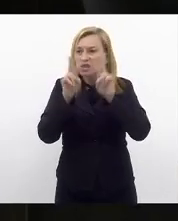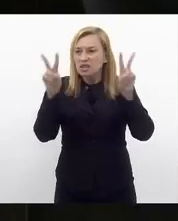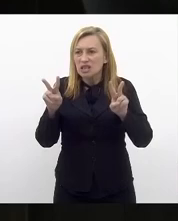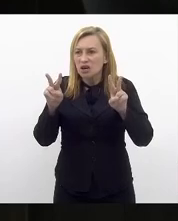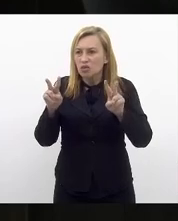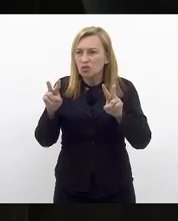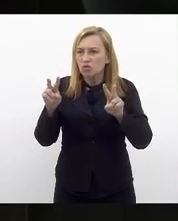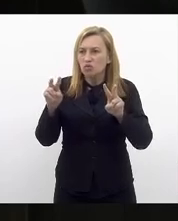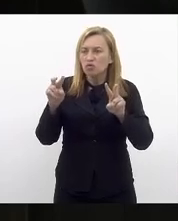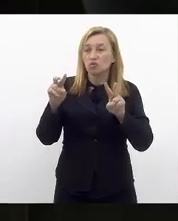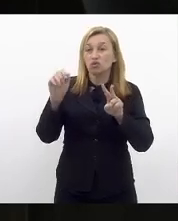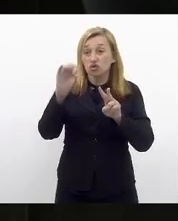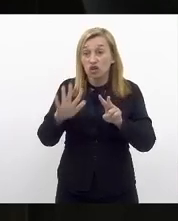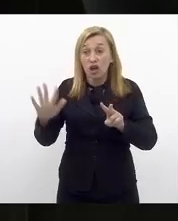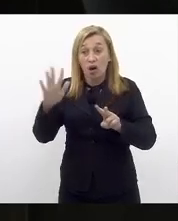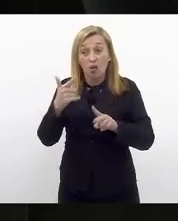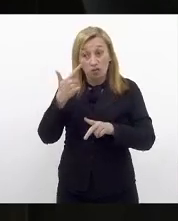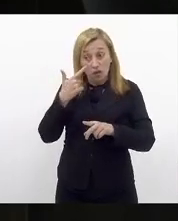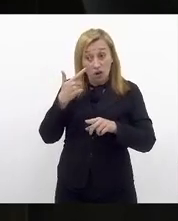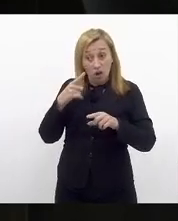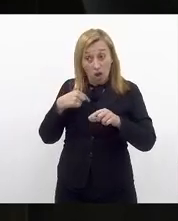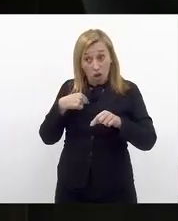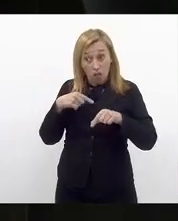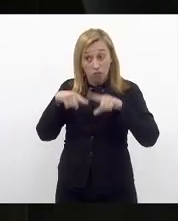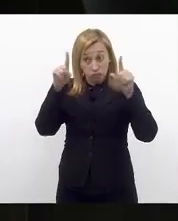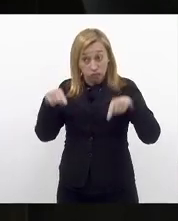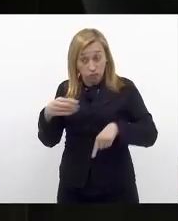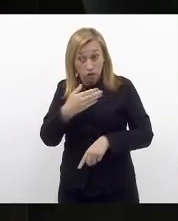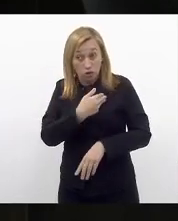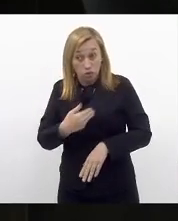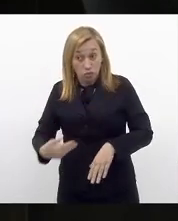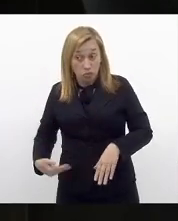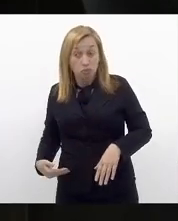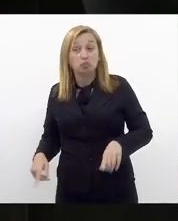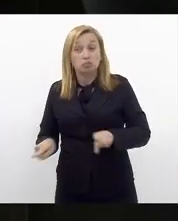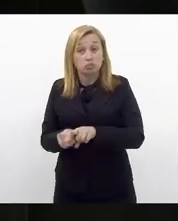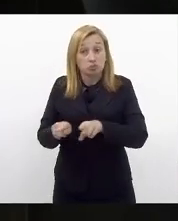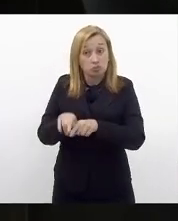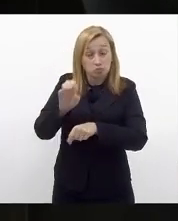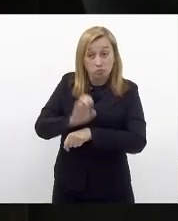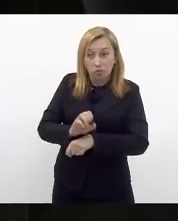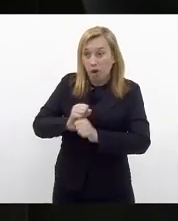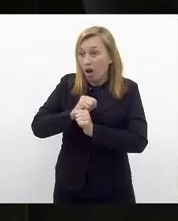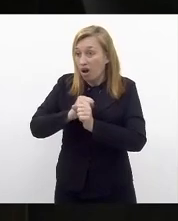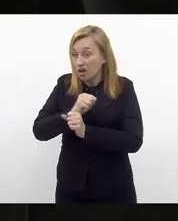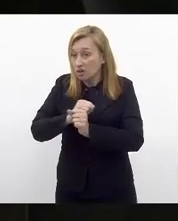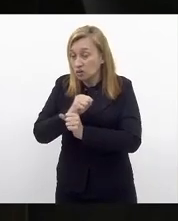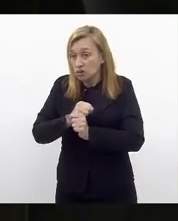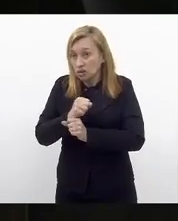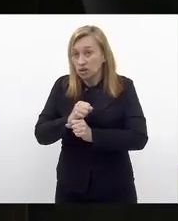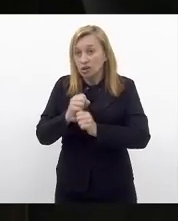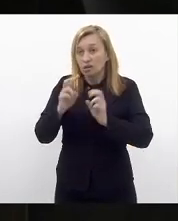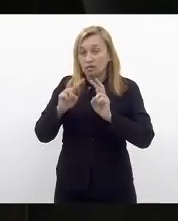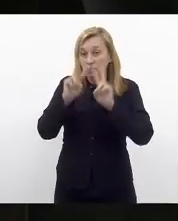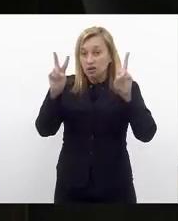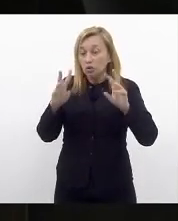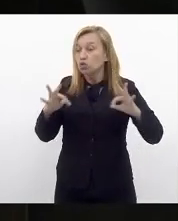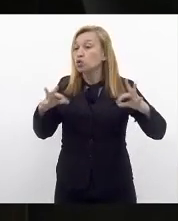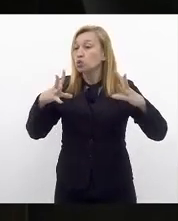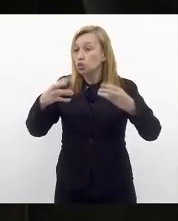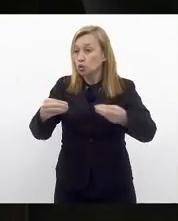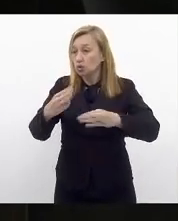de Nós e olha que eu sou funcionário público estadual a décadas tem a visão global de todas as